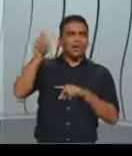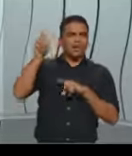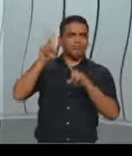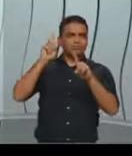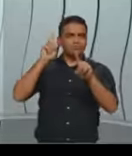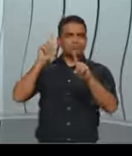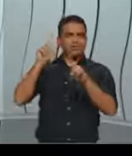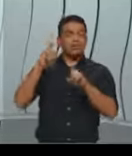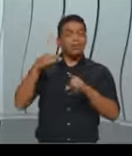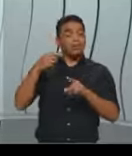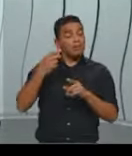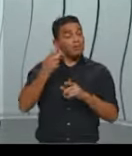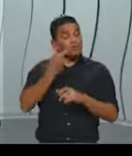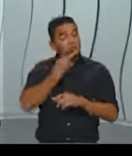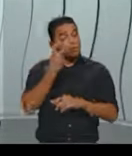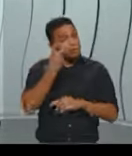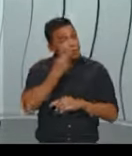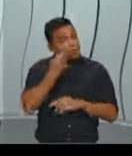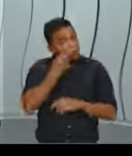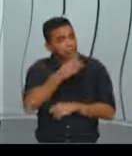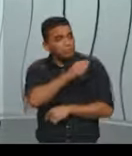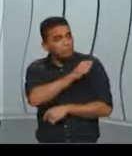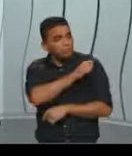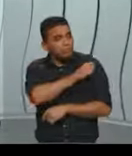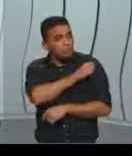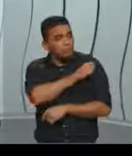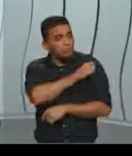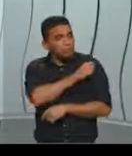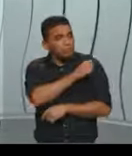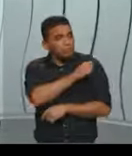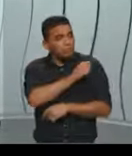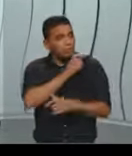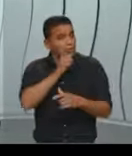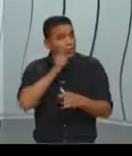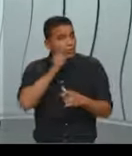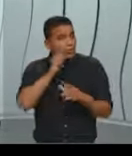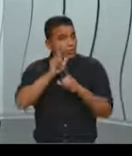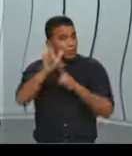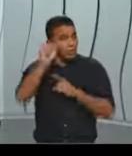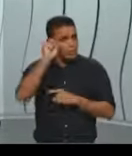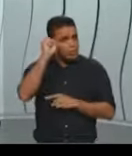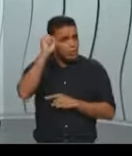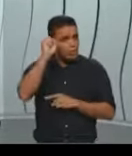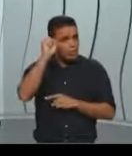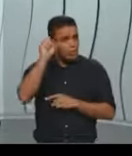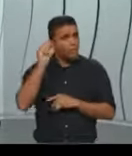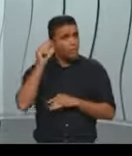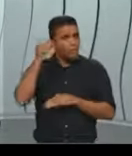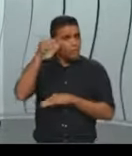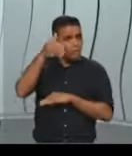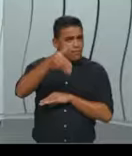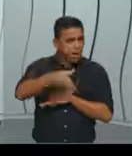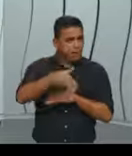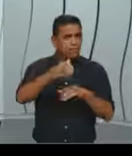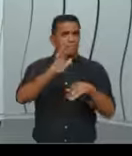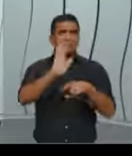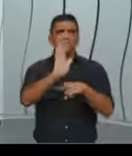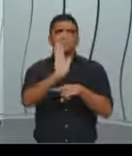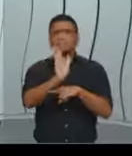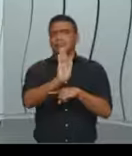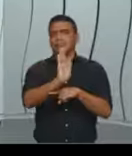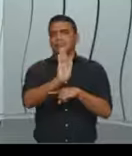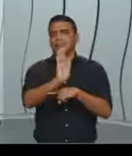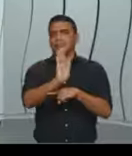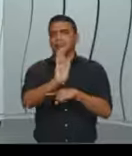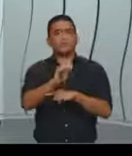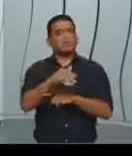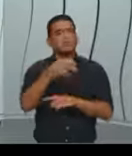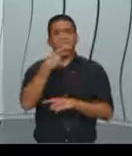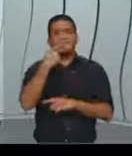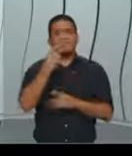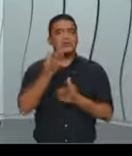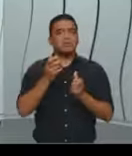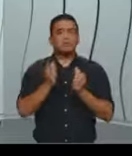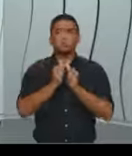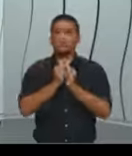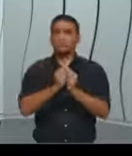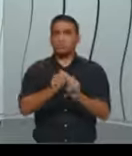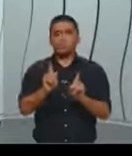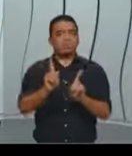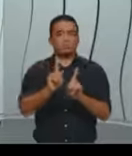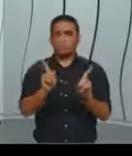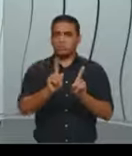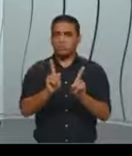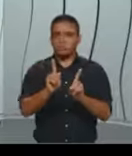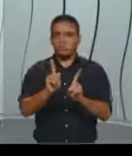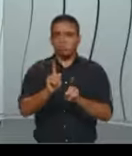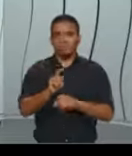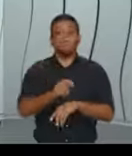2 estudantes. Os que ganharem, os 2 que ganharem, vão ao cinema. Nem está falando que eles estão indo juntos. Só